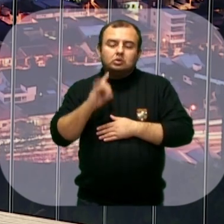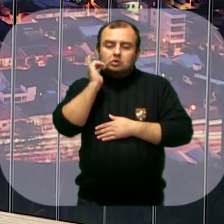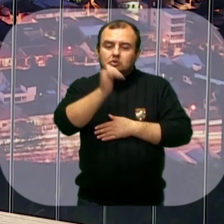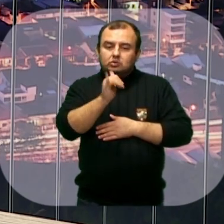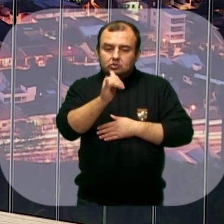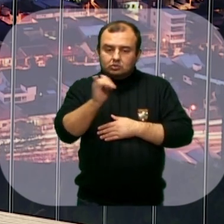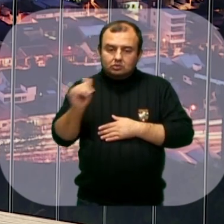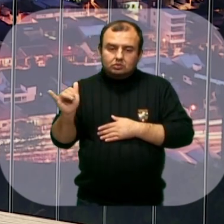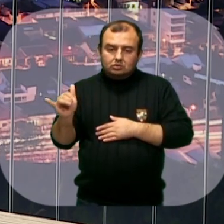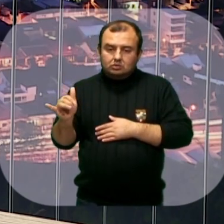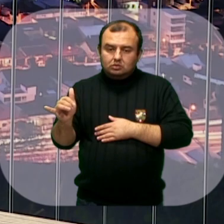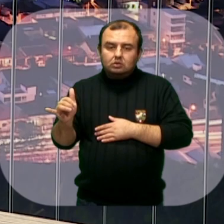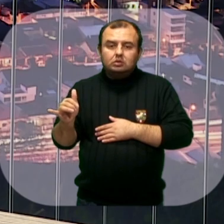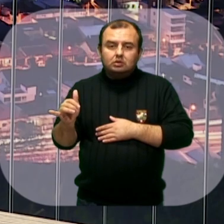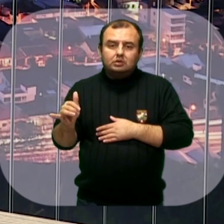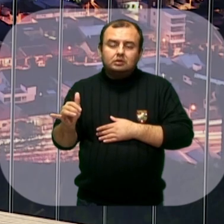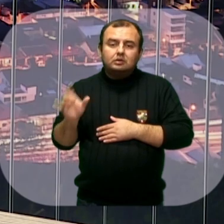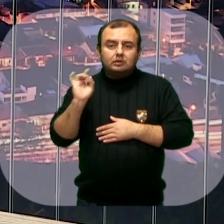contos